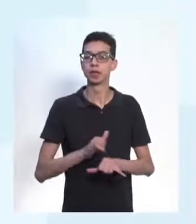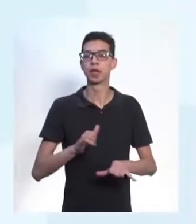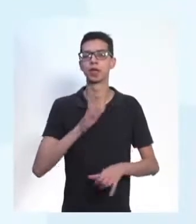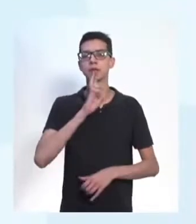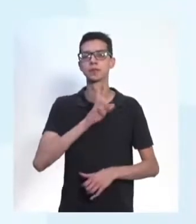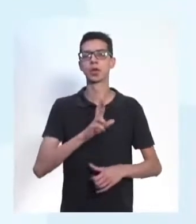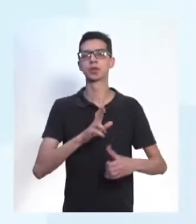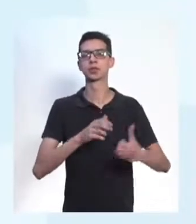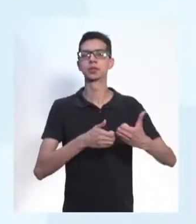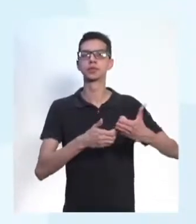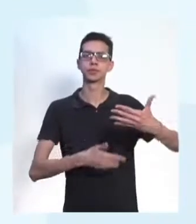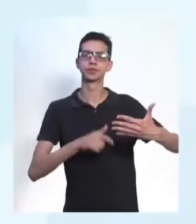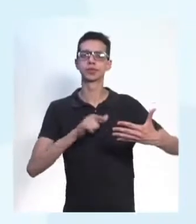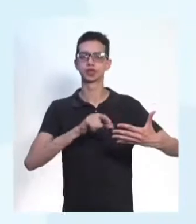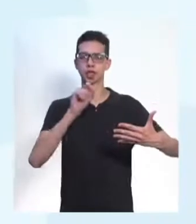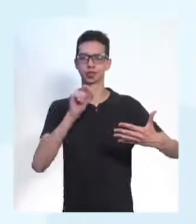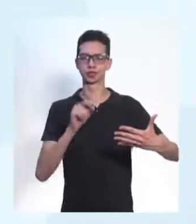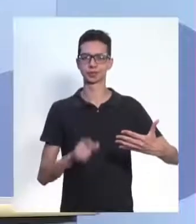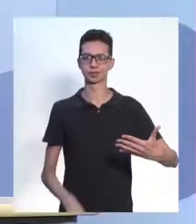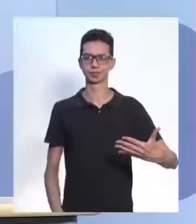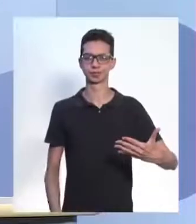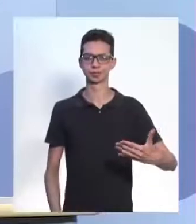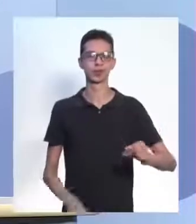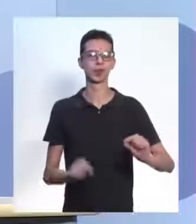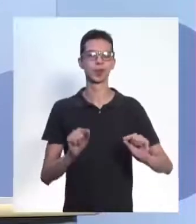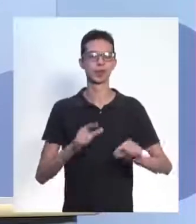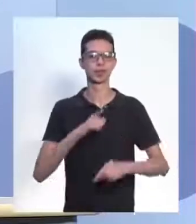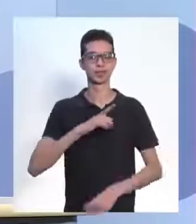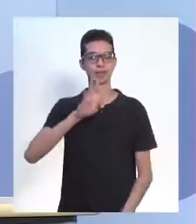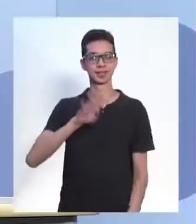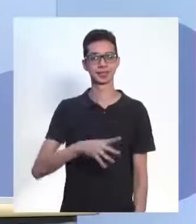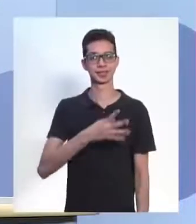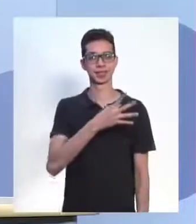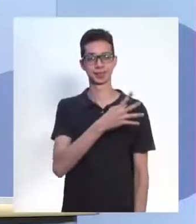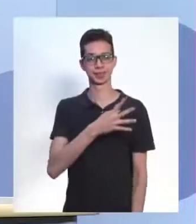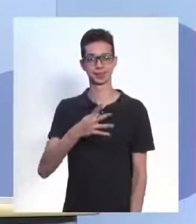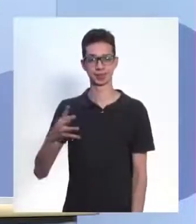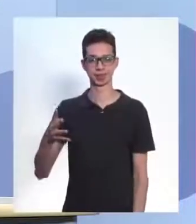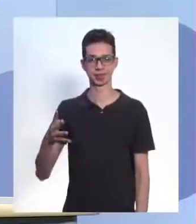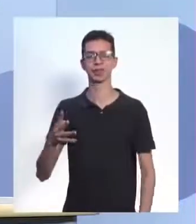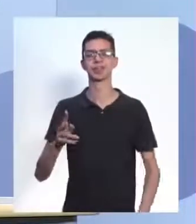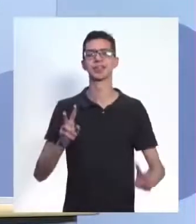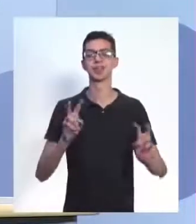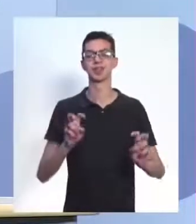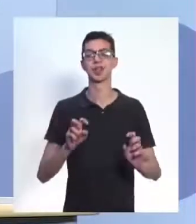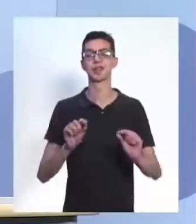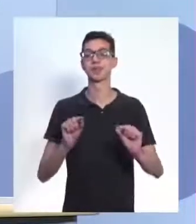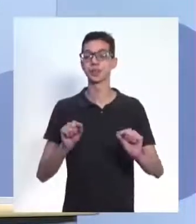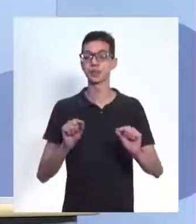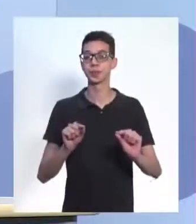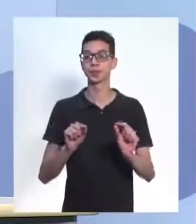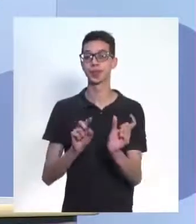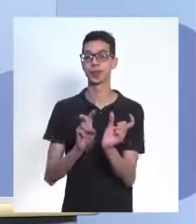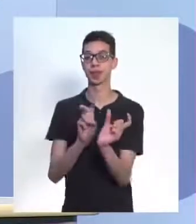olha só. Eu tenho essa tabela das conjunções subordinativas